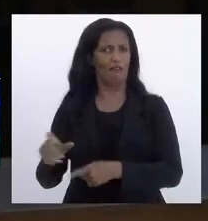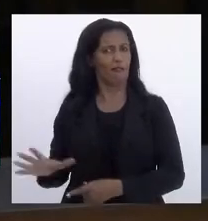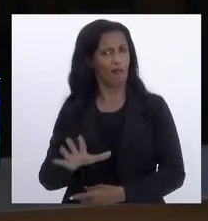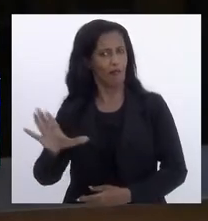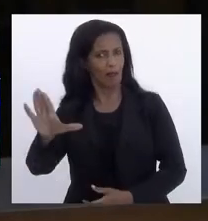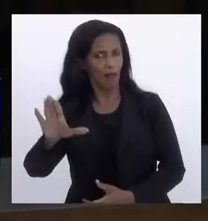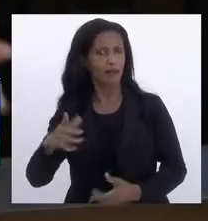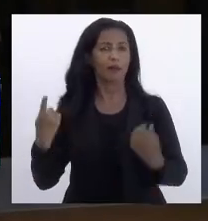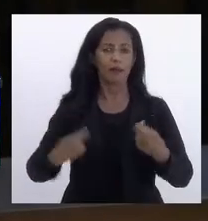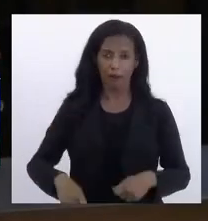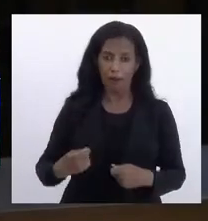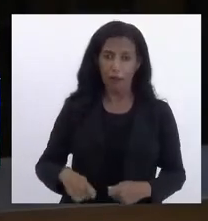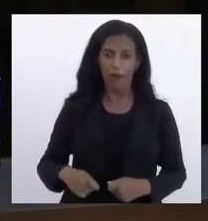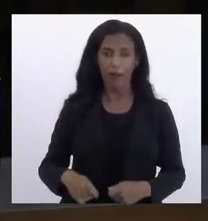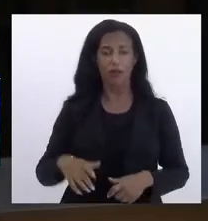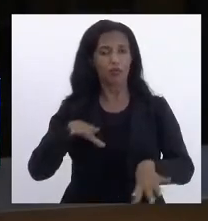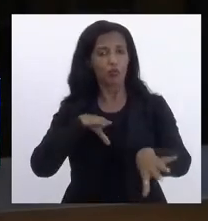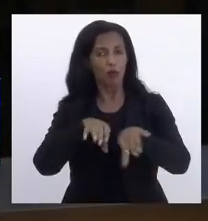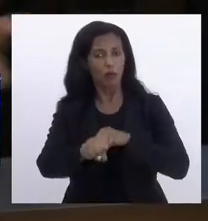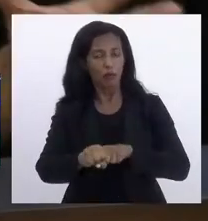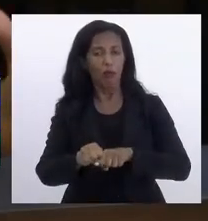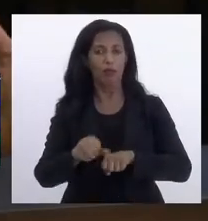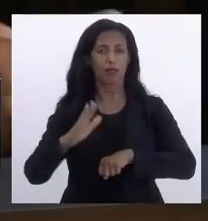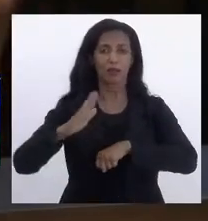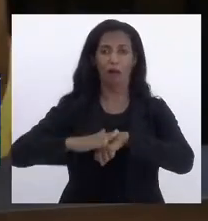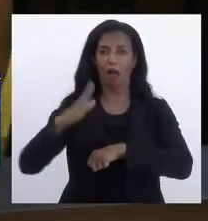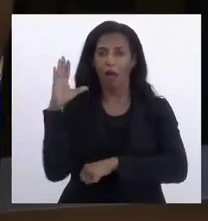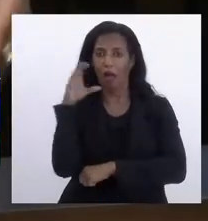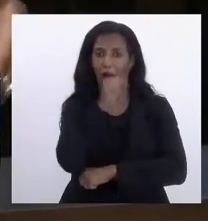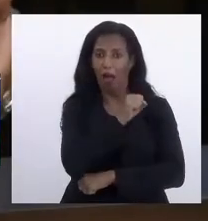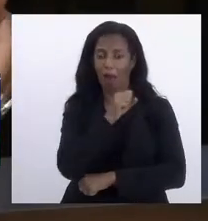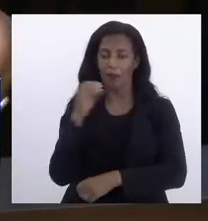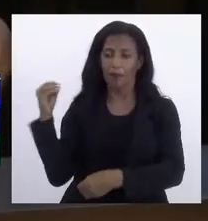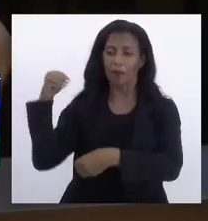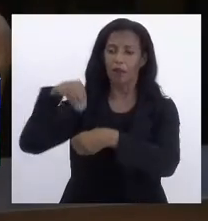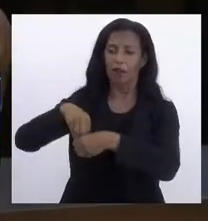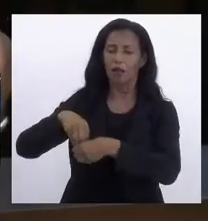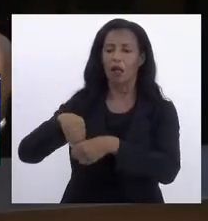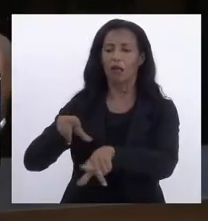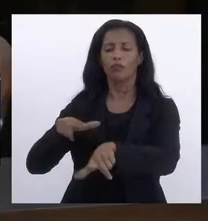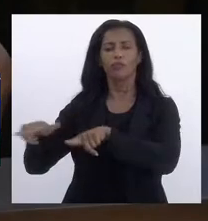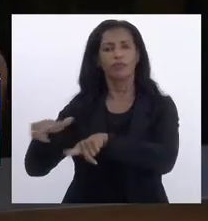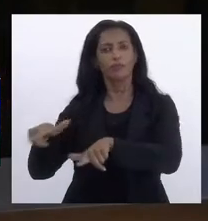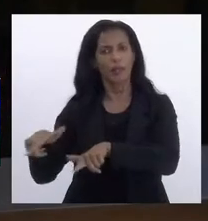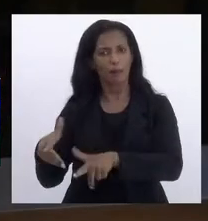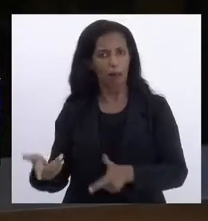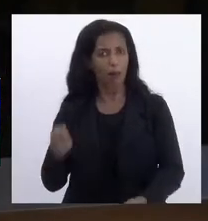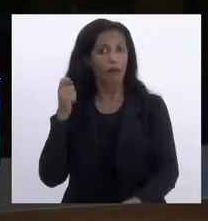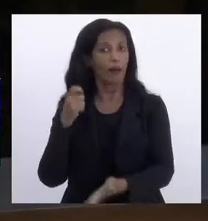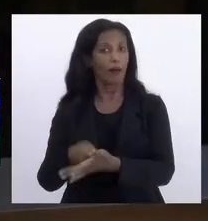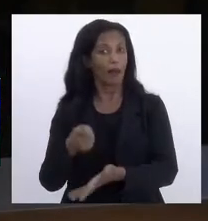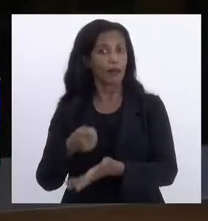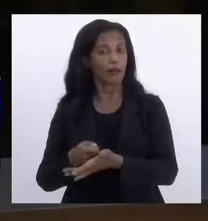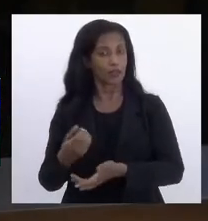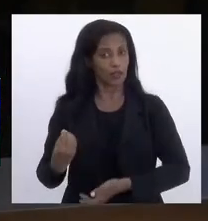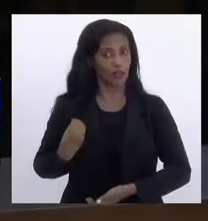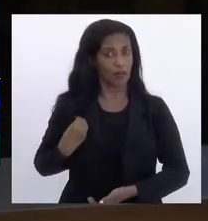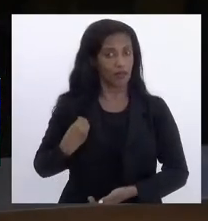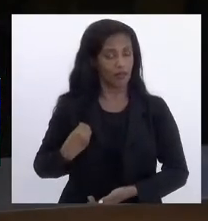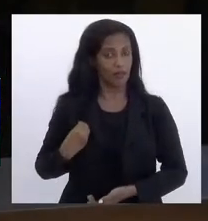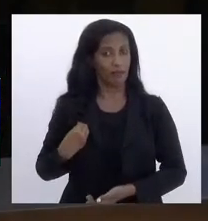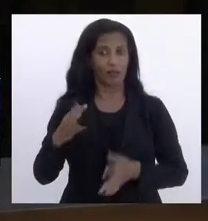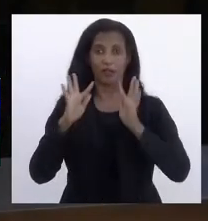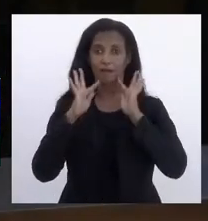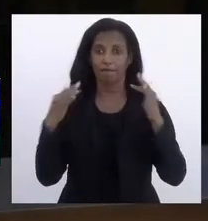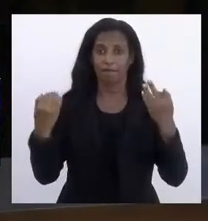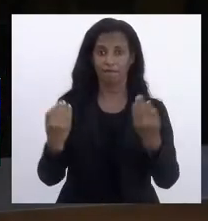faveladas, que precisam de uma formação, às vezes, mais rápida para se inserir no mercado de trabalho e garantir a subsistência das suas